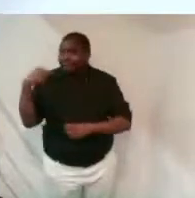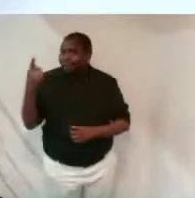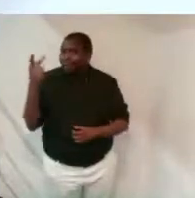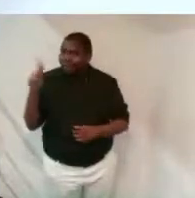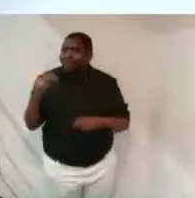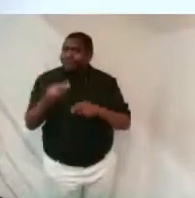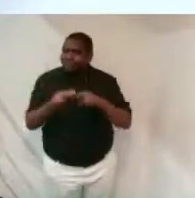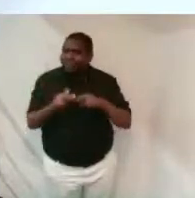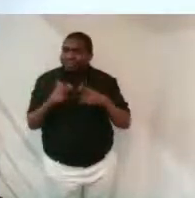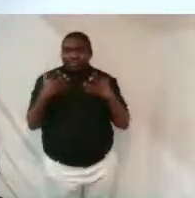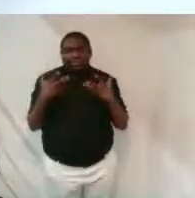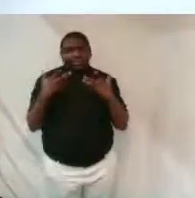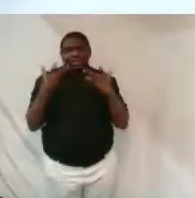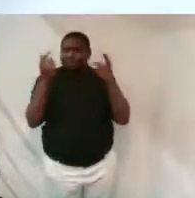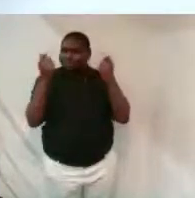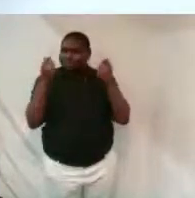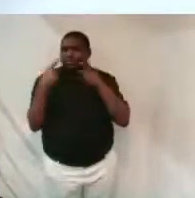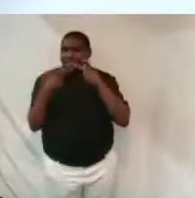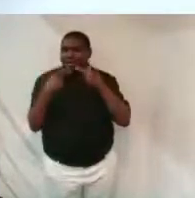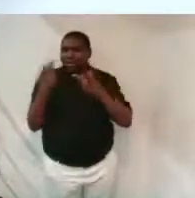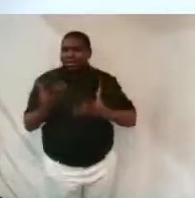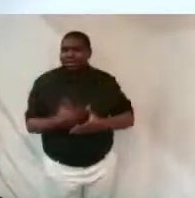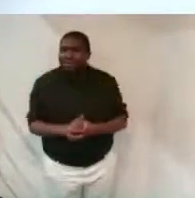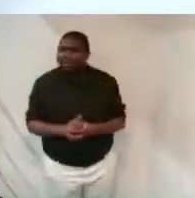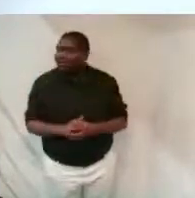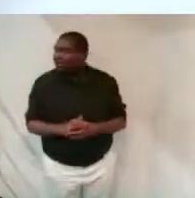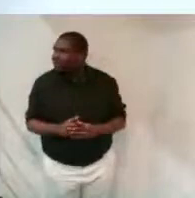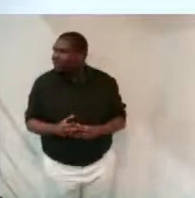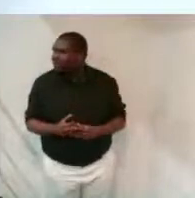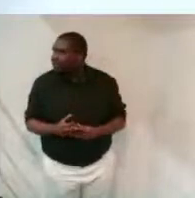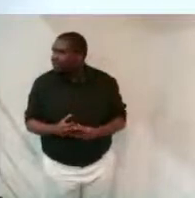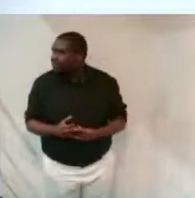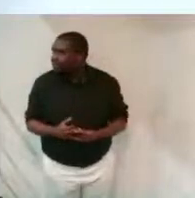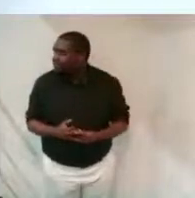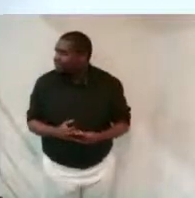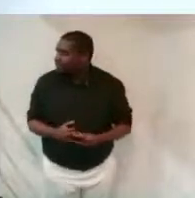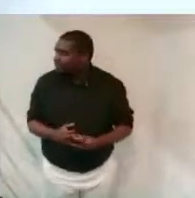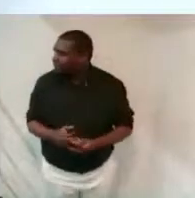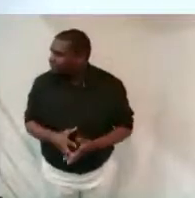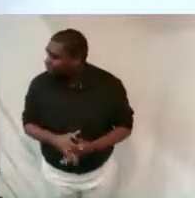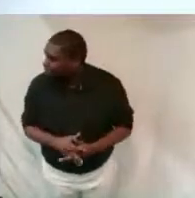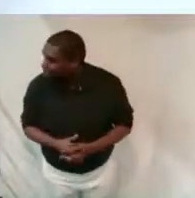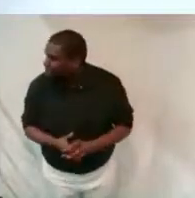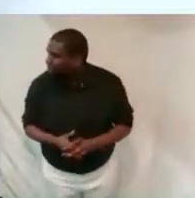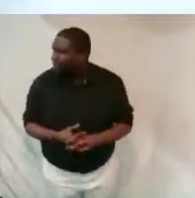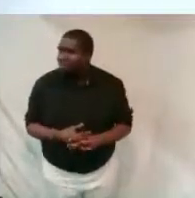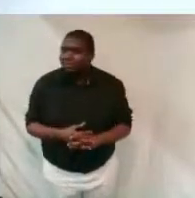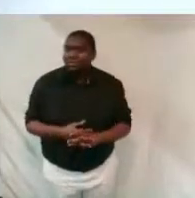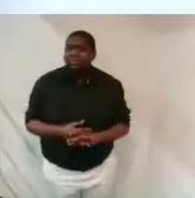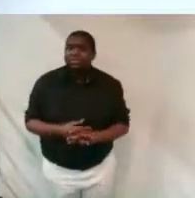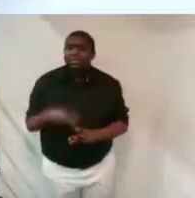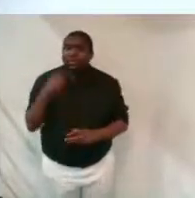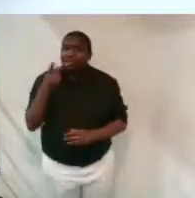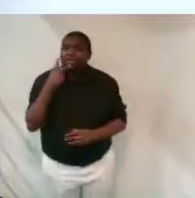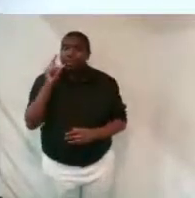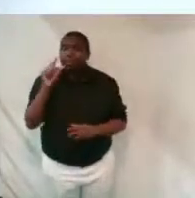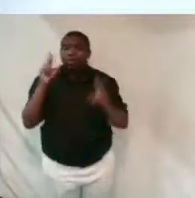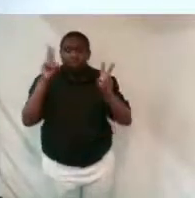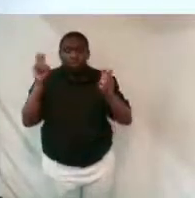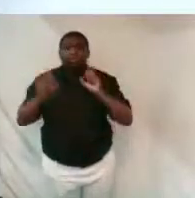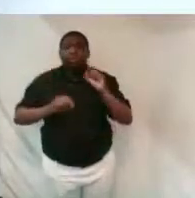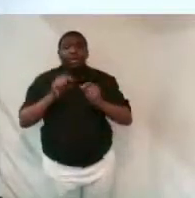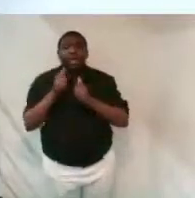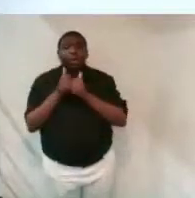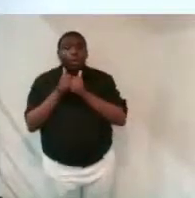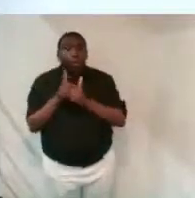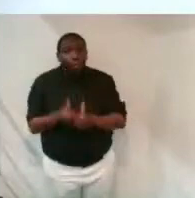conta do brilhantismo da tua fala. Bom, eu vou falar um pouquinho sobre os mecanismos de acompanhamento da implementação